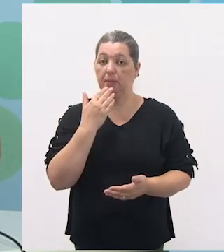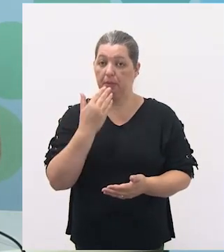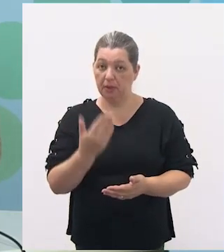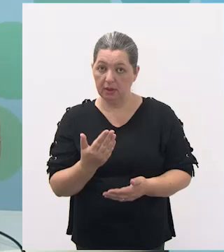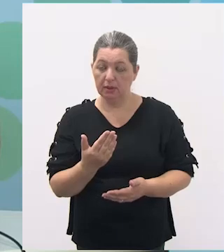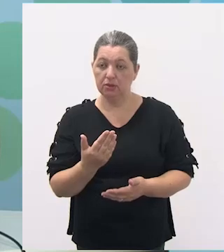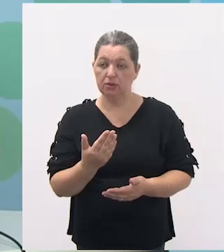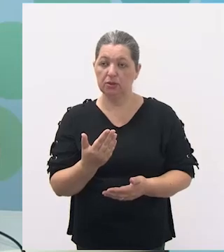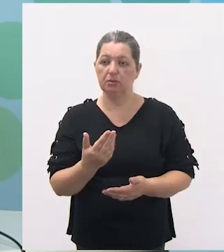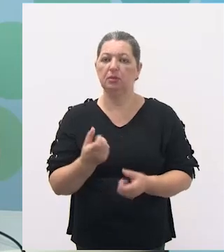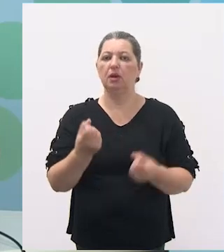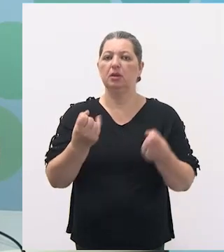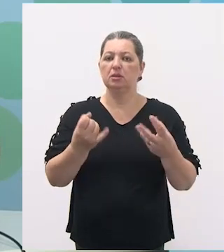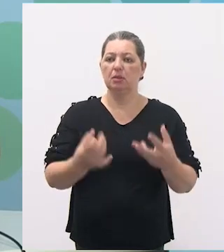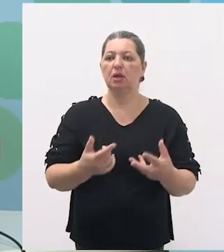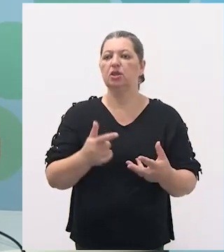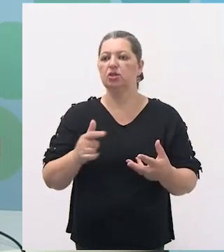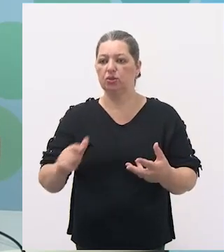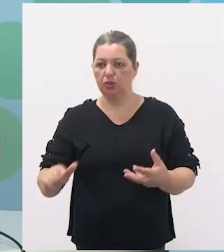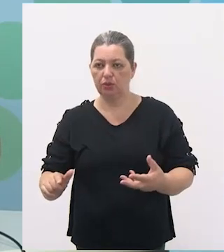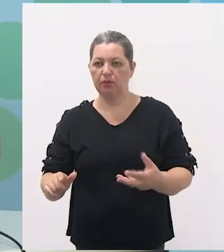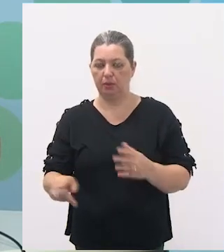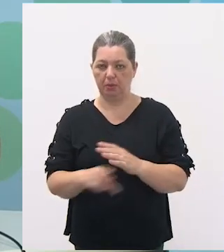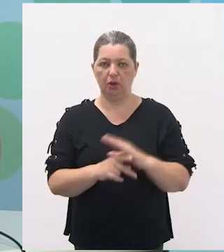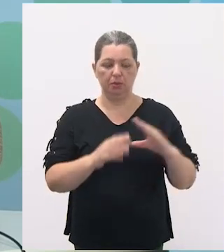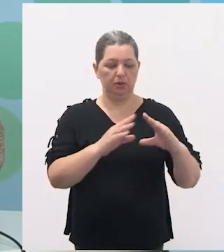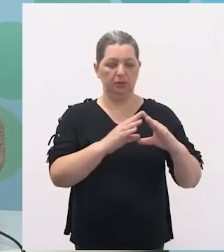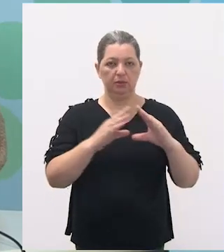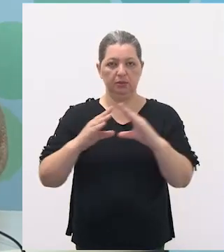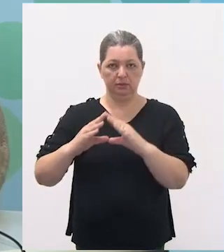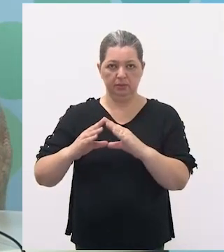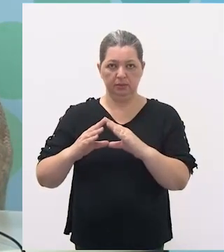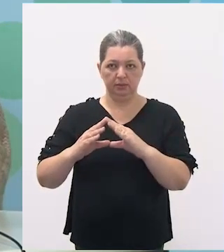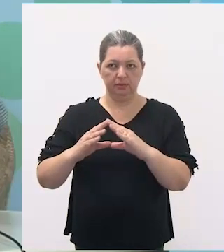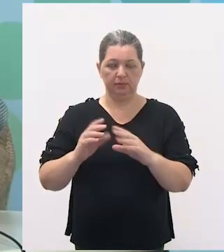possível, você retome um pouquinho a taxonomia de Bloom. Seria possível?